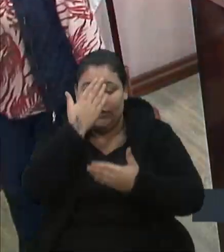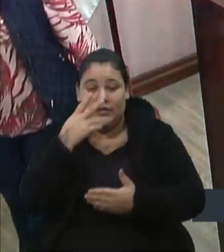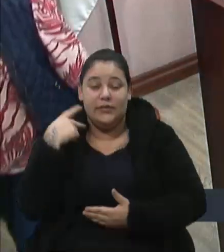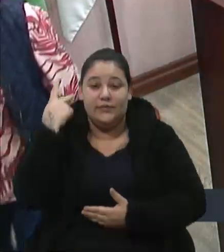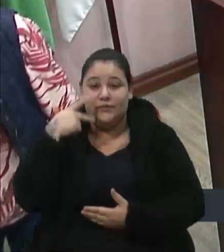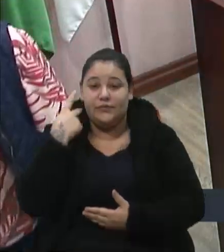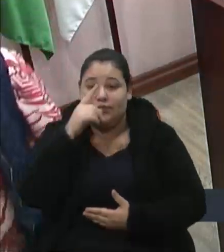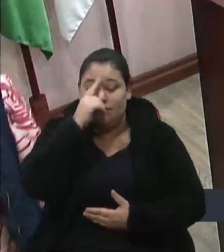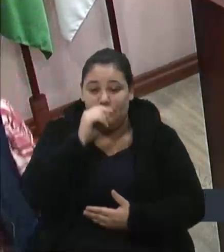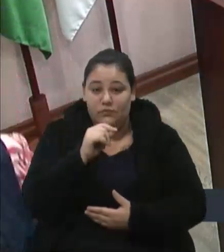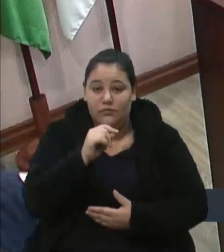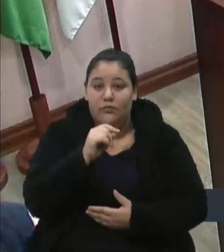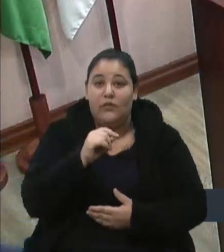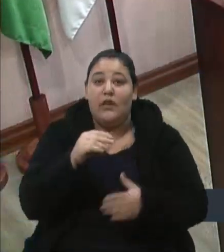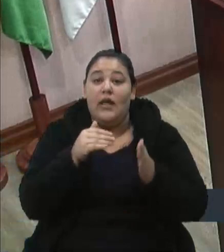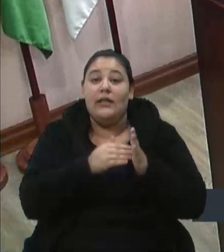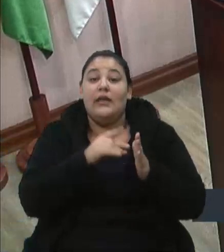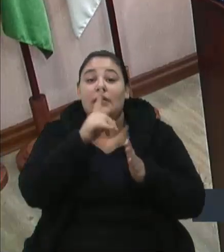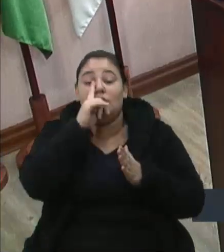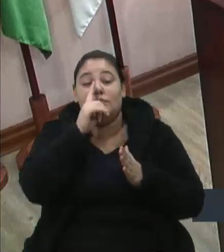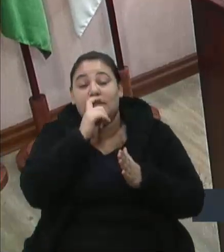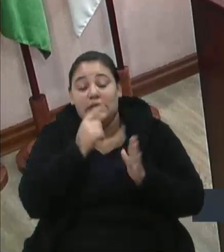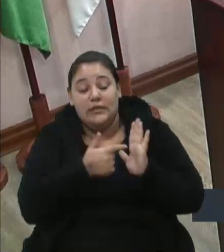os pais apresentaram para a secretaria